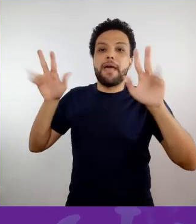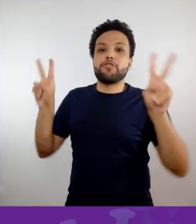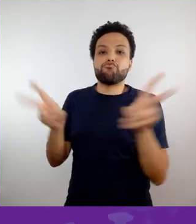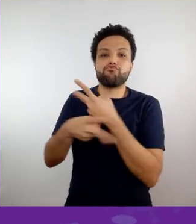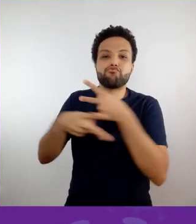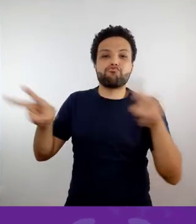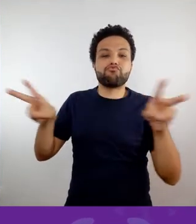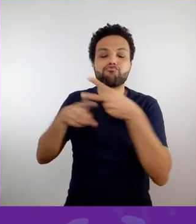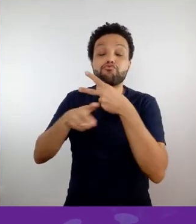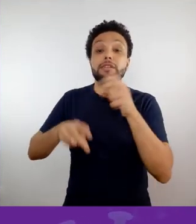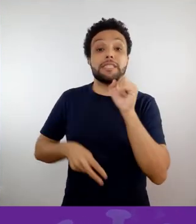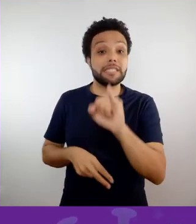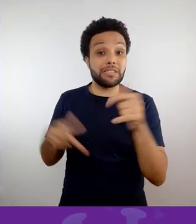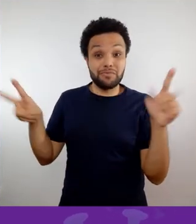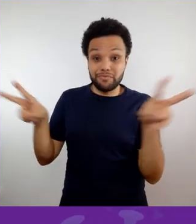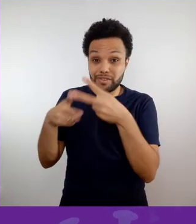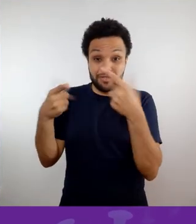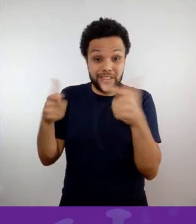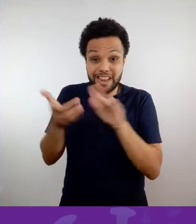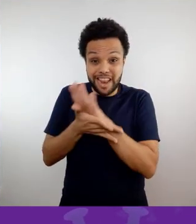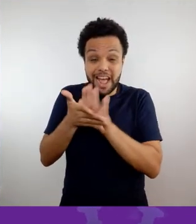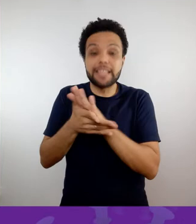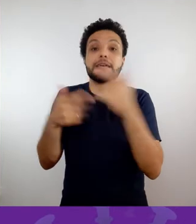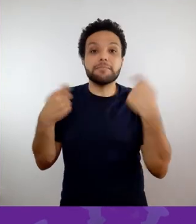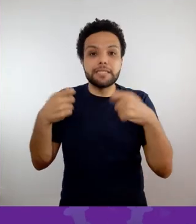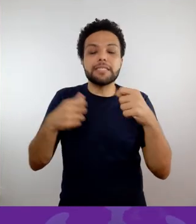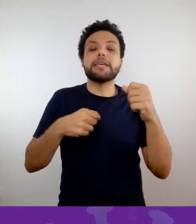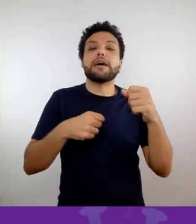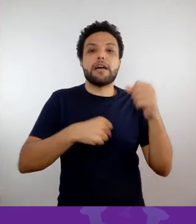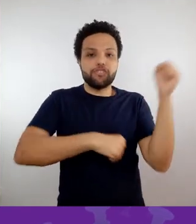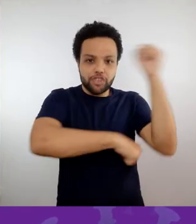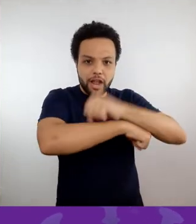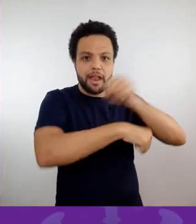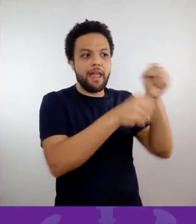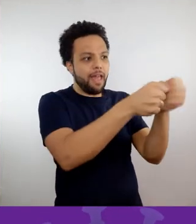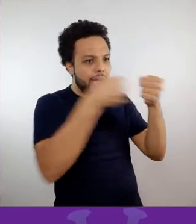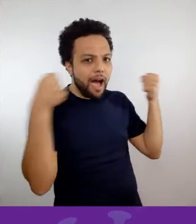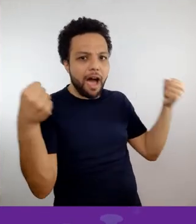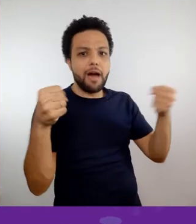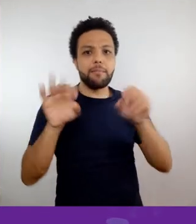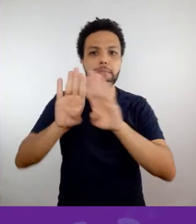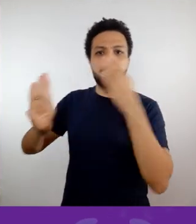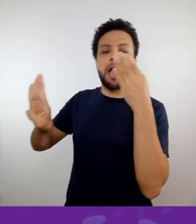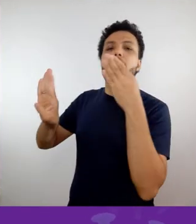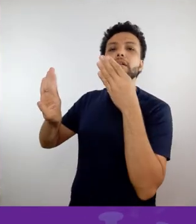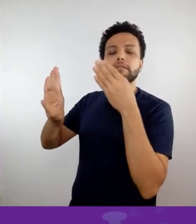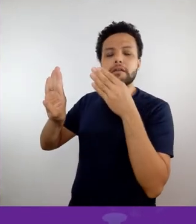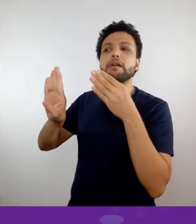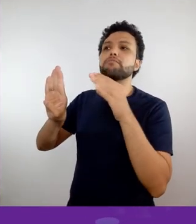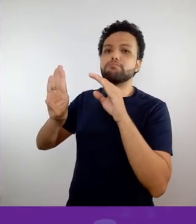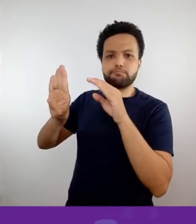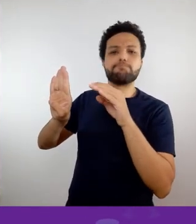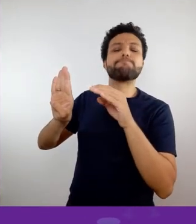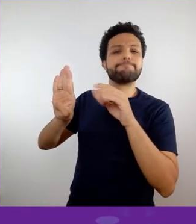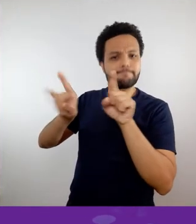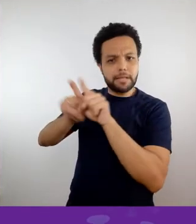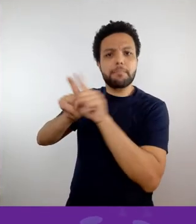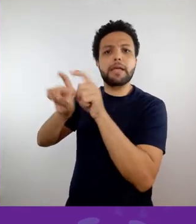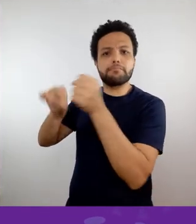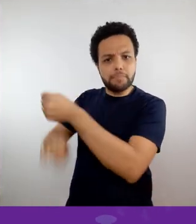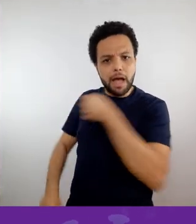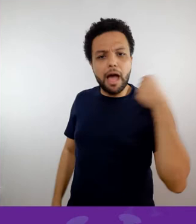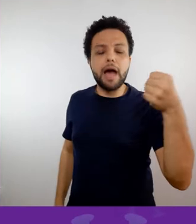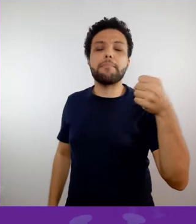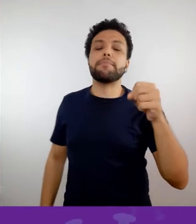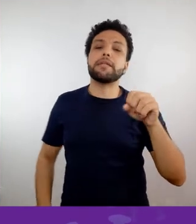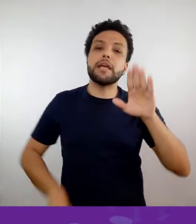bastante ventilados né então onde não tiver ventilação tem que provocar a ventilação abrindo porta janela colocando